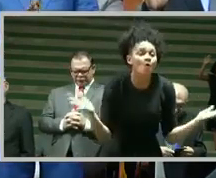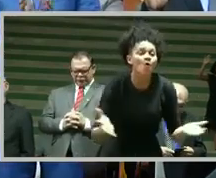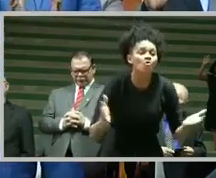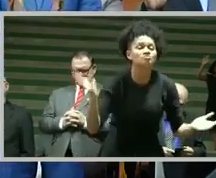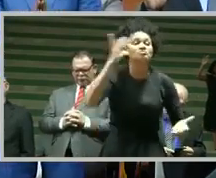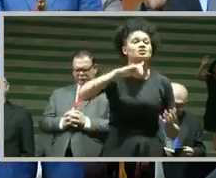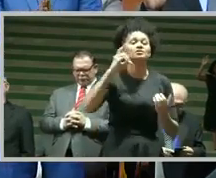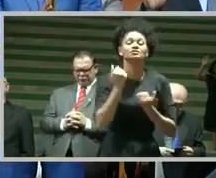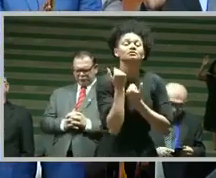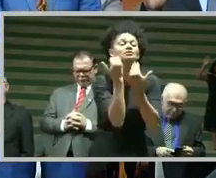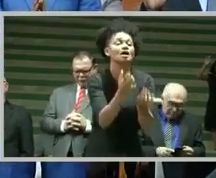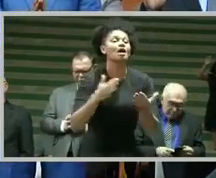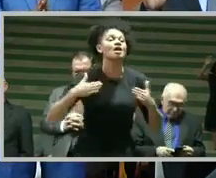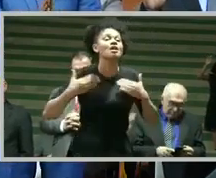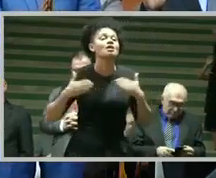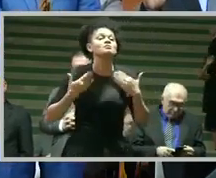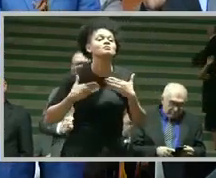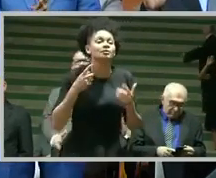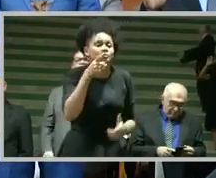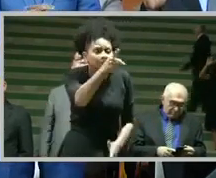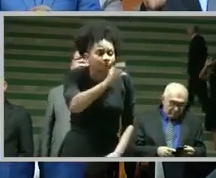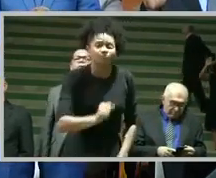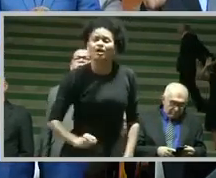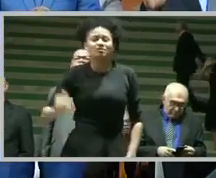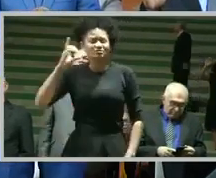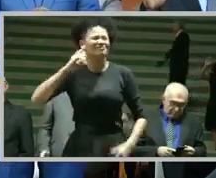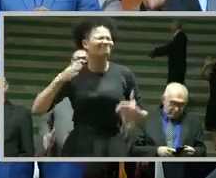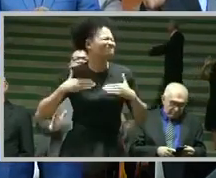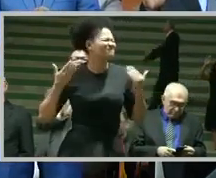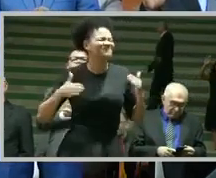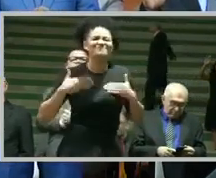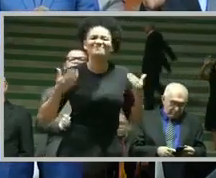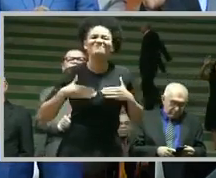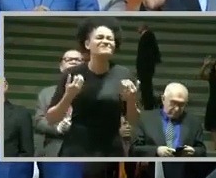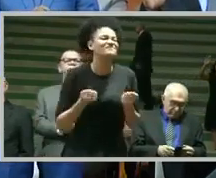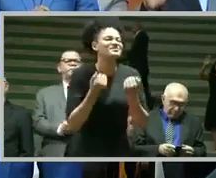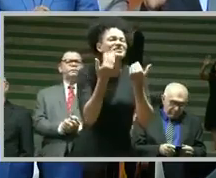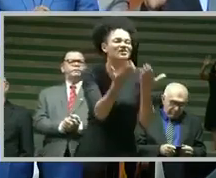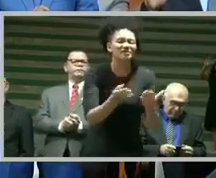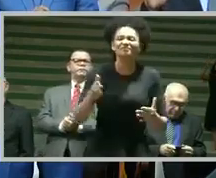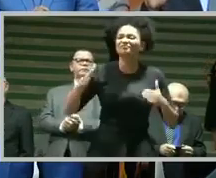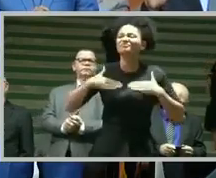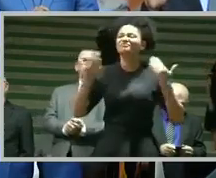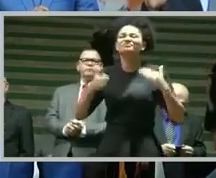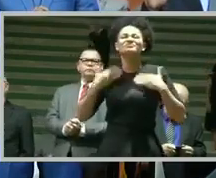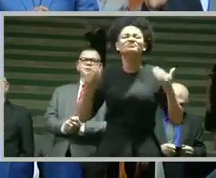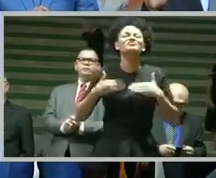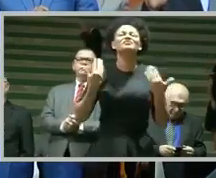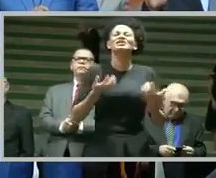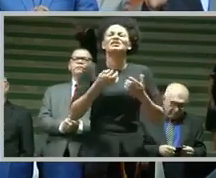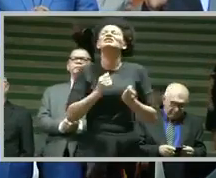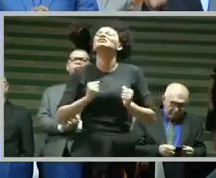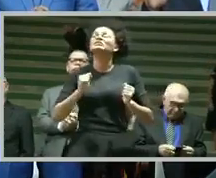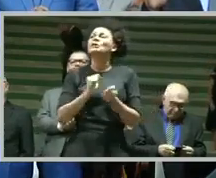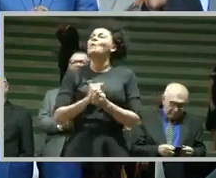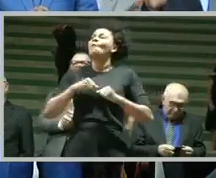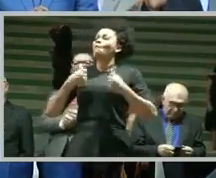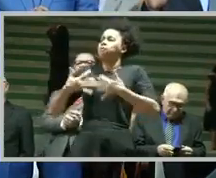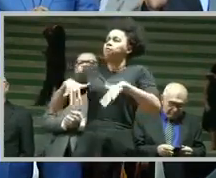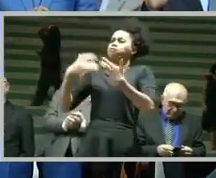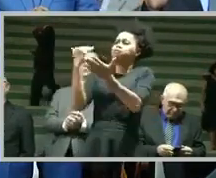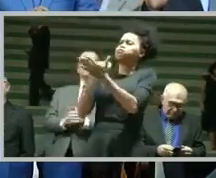tem alegria para você, alegria, alegria, alegria. Grandes